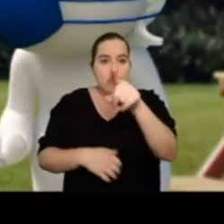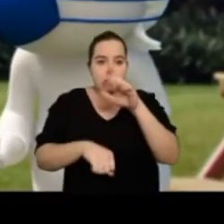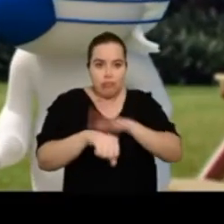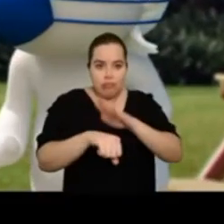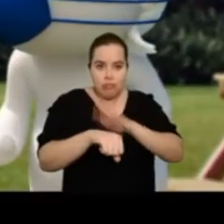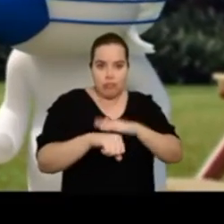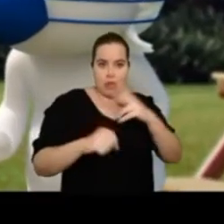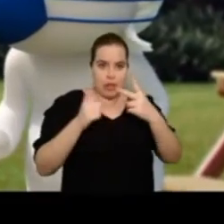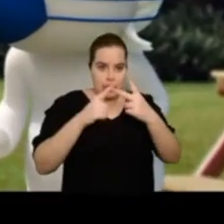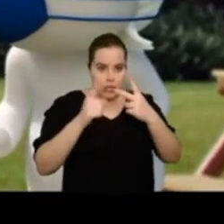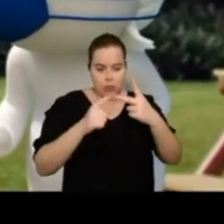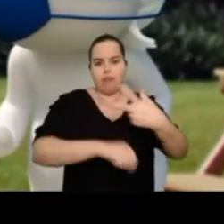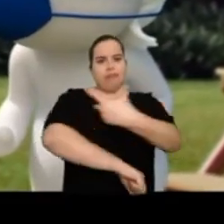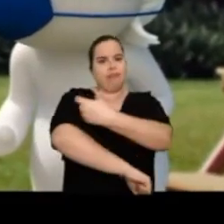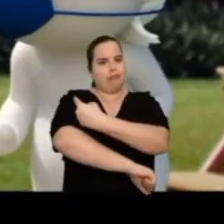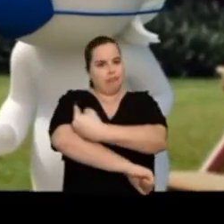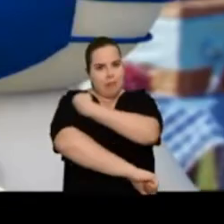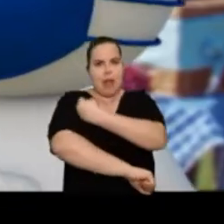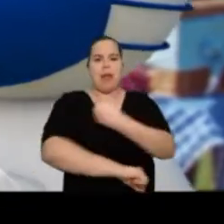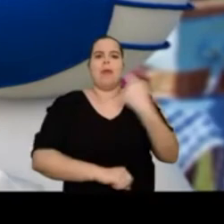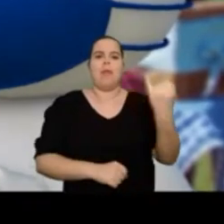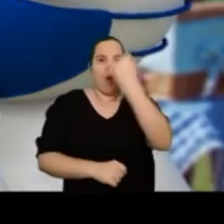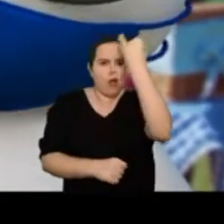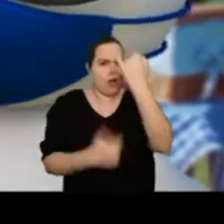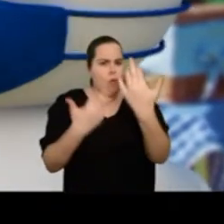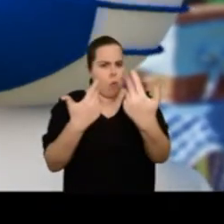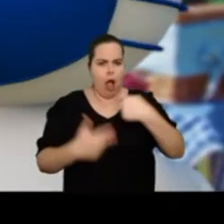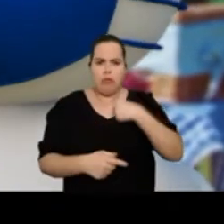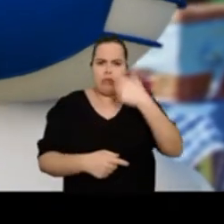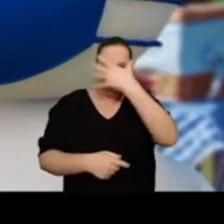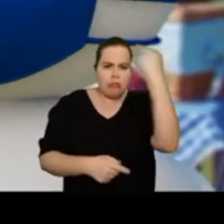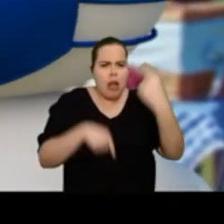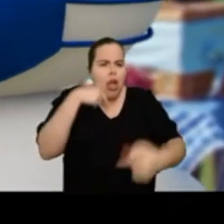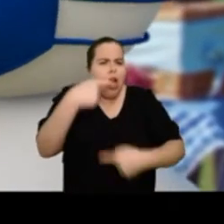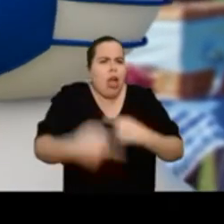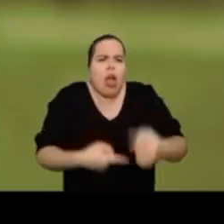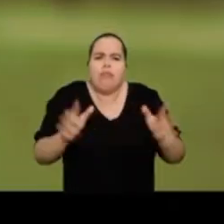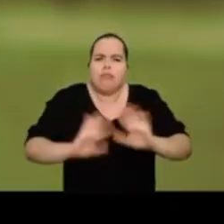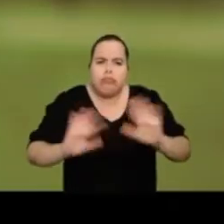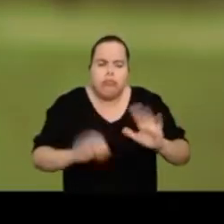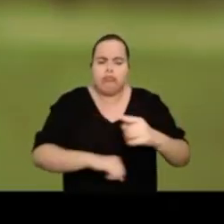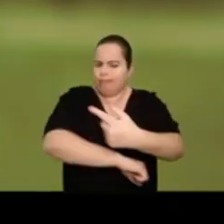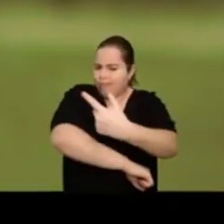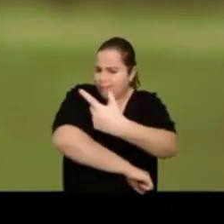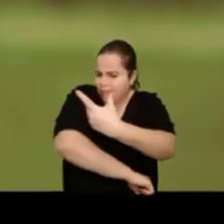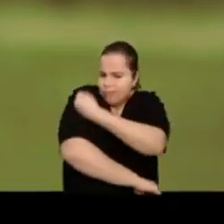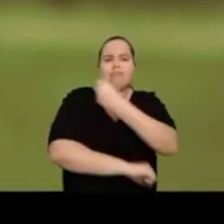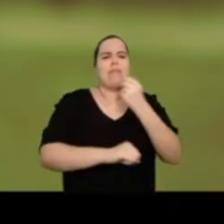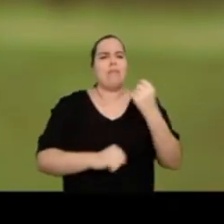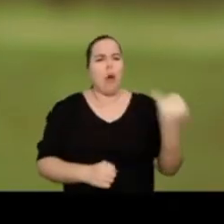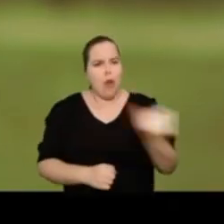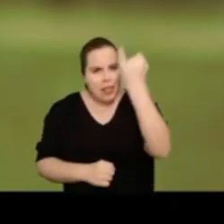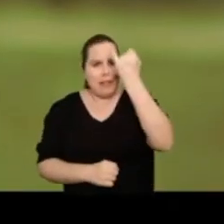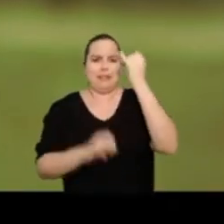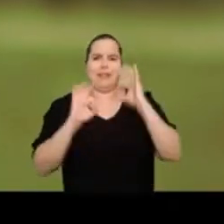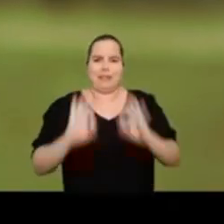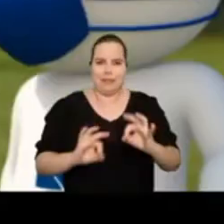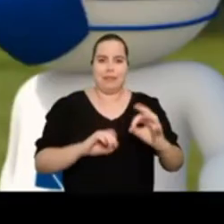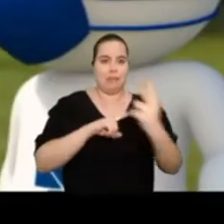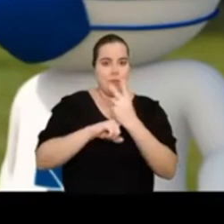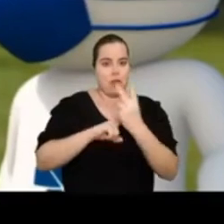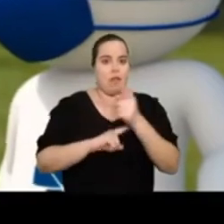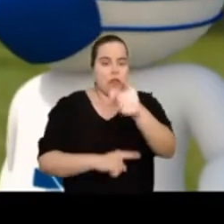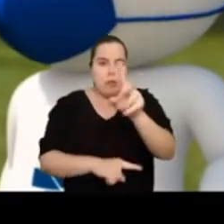Quando chegar a sua vez, tome a segunda dose. Faça como eu. Não deixe para depois. Reforce a sua proteção. Isso é muito